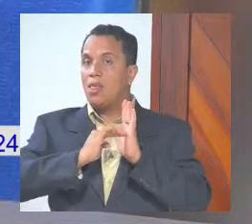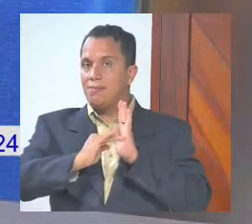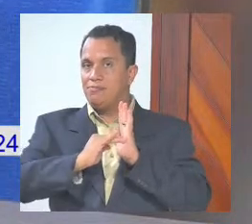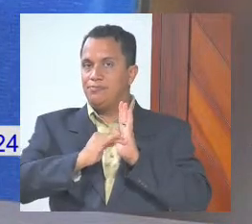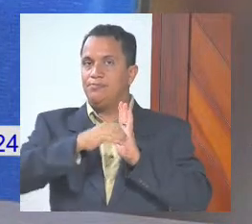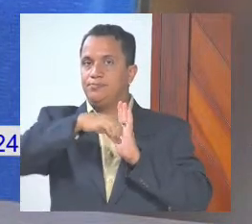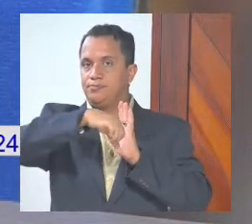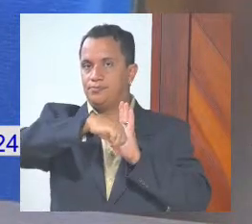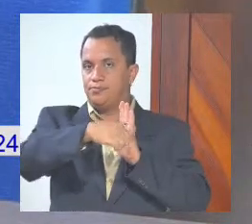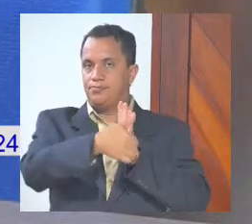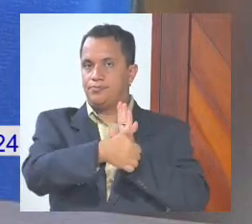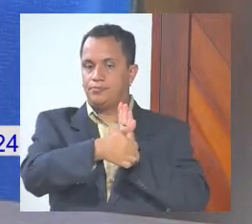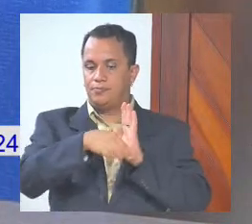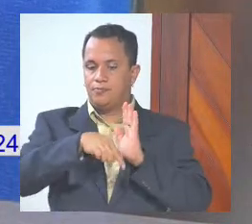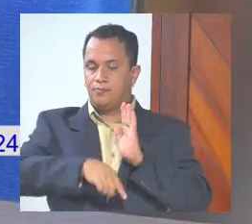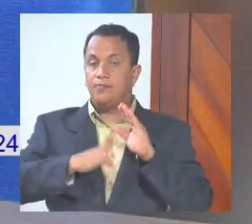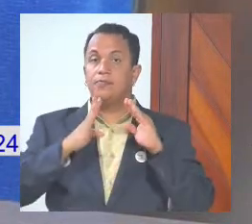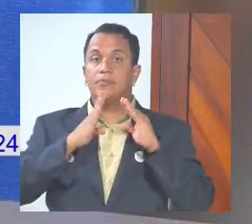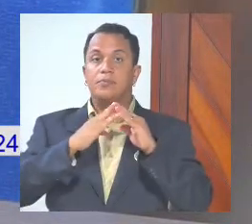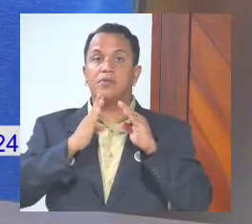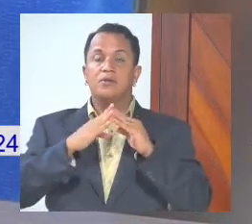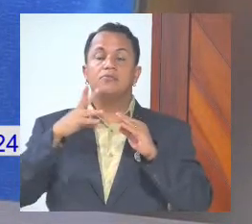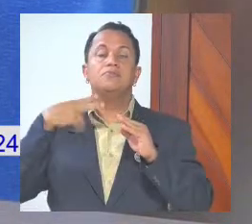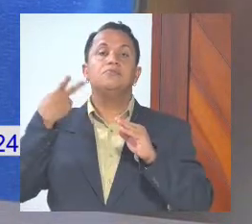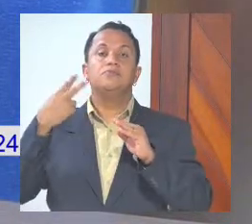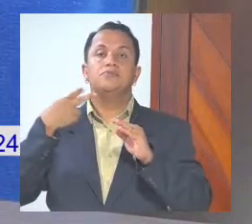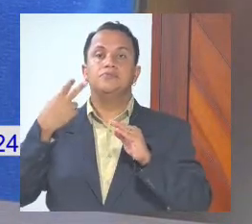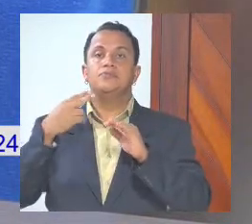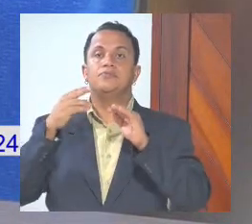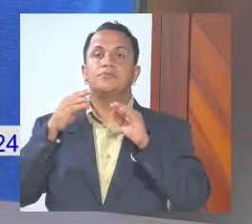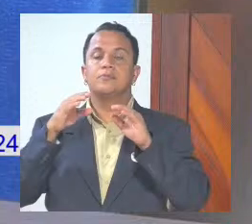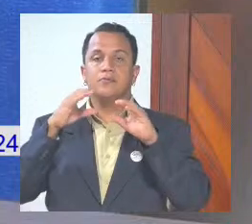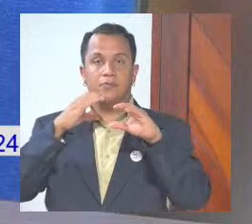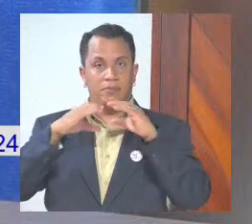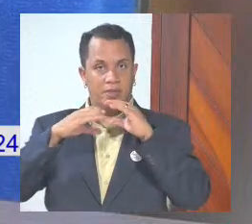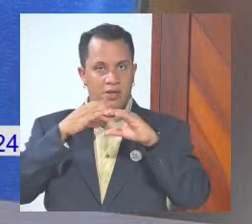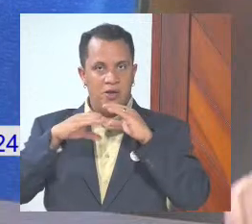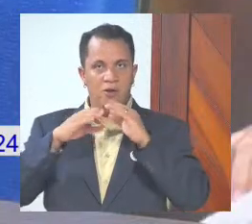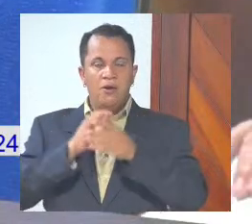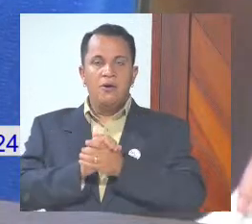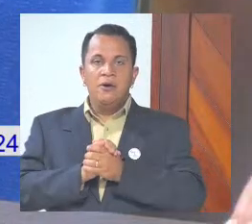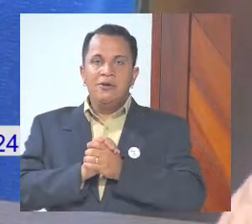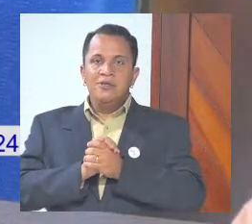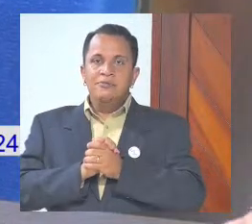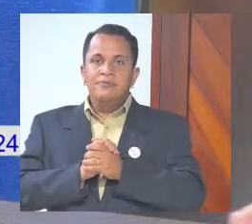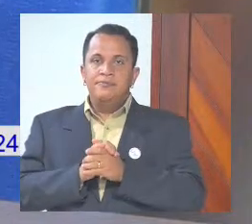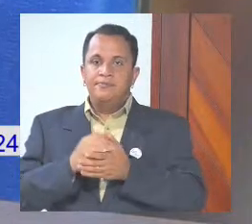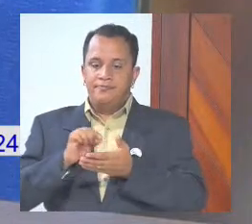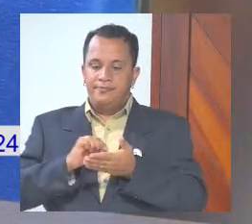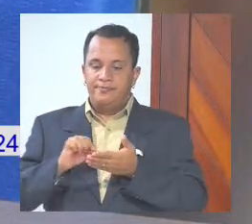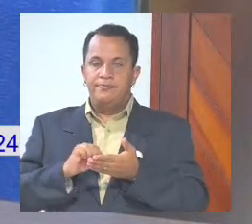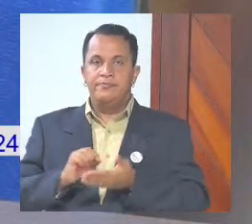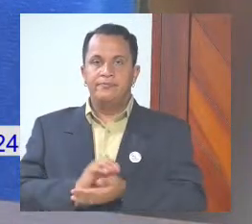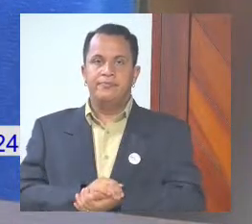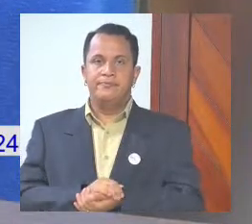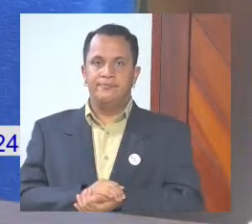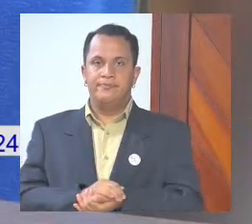06/91 do regimento interno desta casa, comunicamos que os vereadores